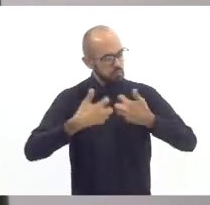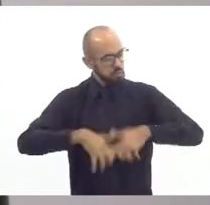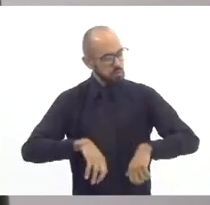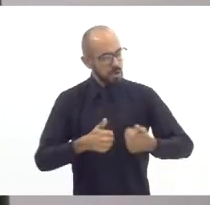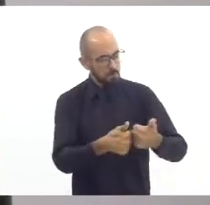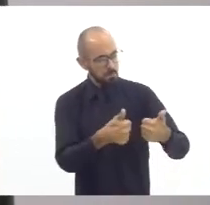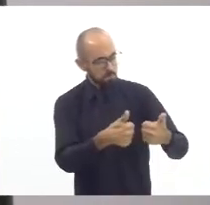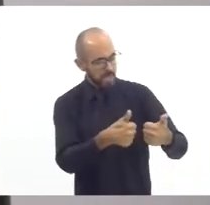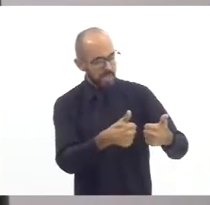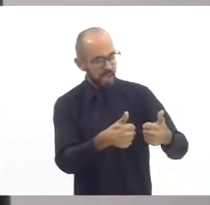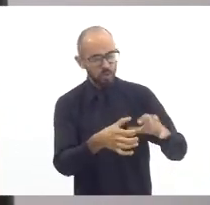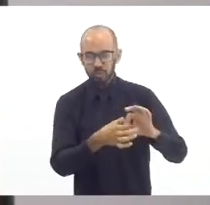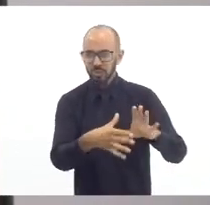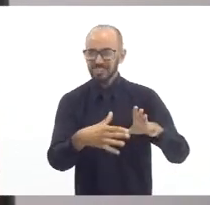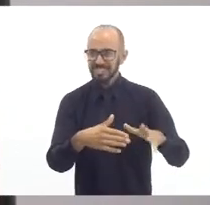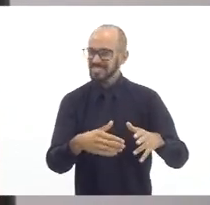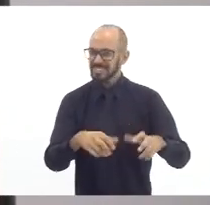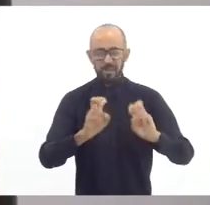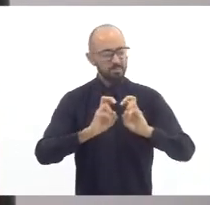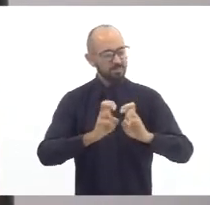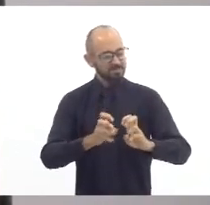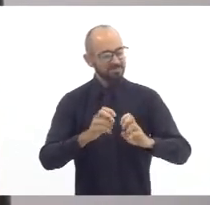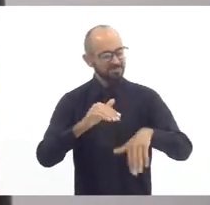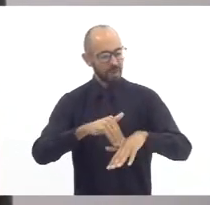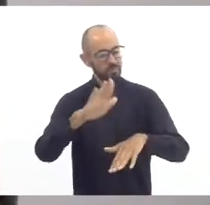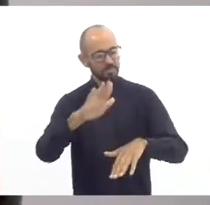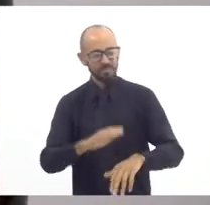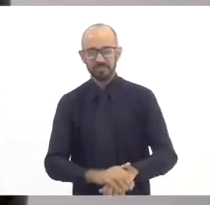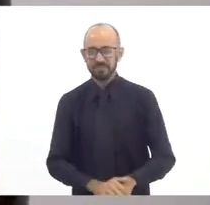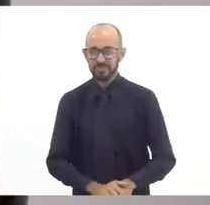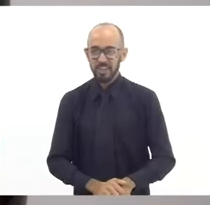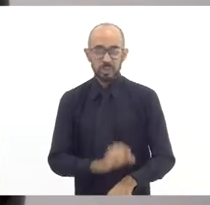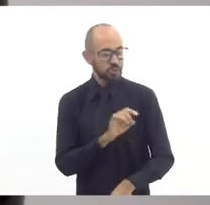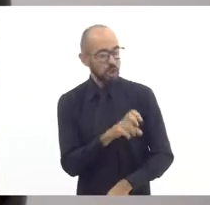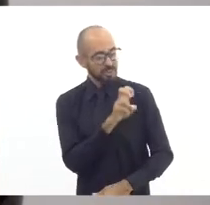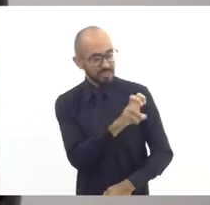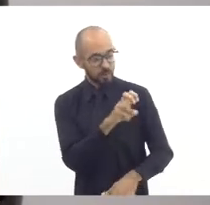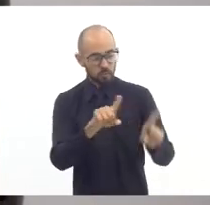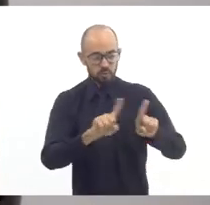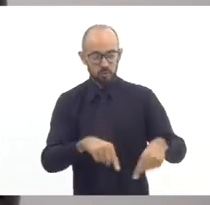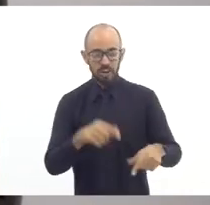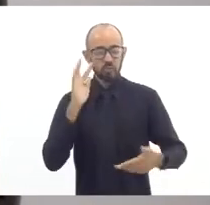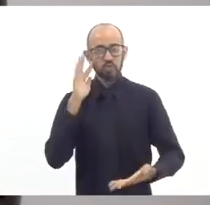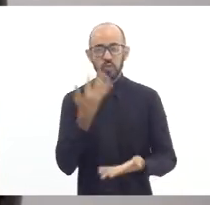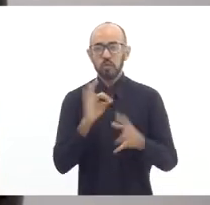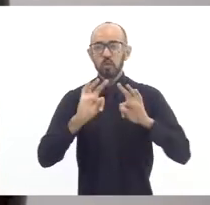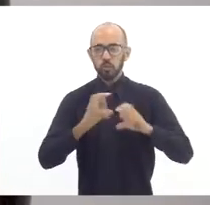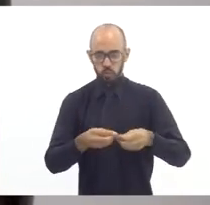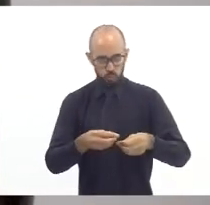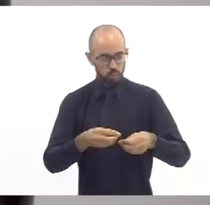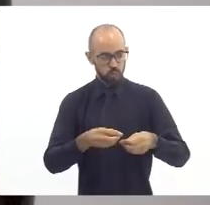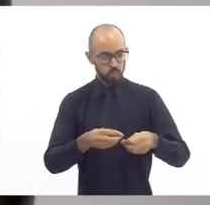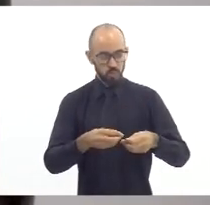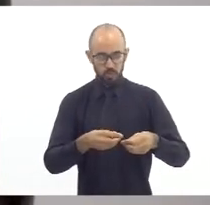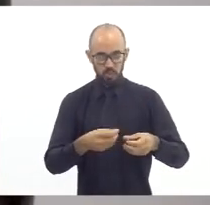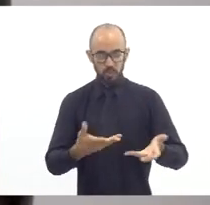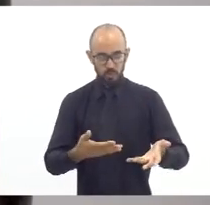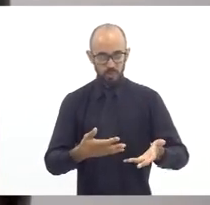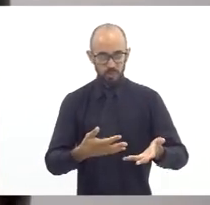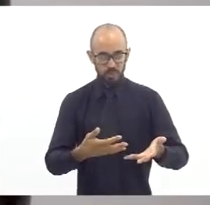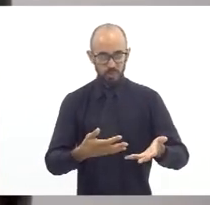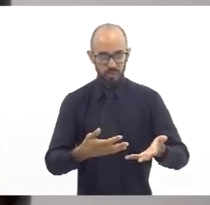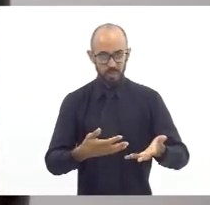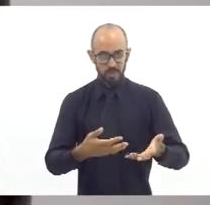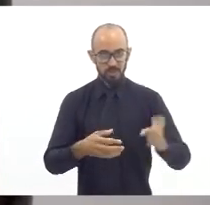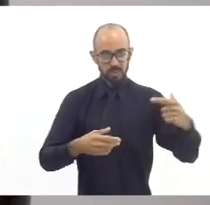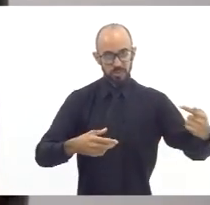autorizar o aumento da passagem. Funciona bem demais. Só 5 resolveram o problema, junto com os conselhos, de aumentar a tarifa de 5